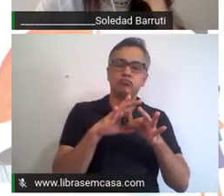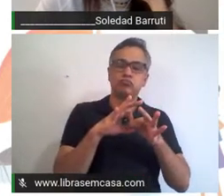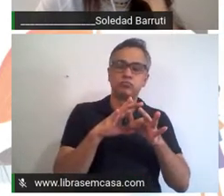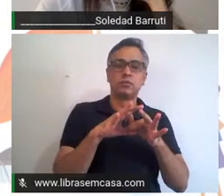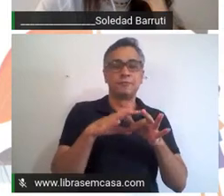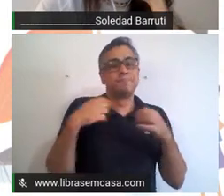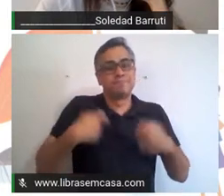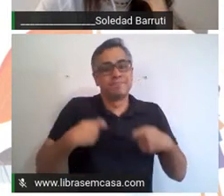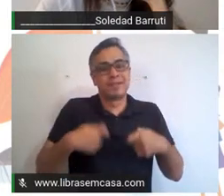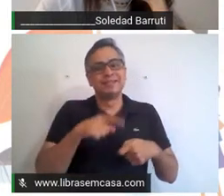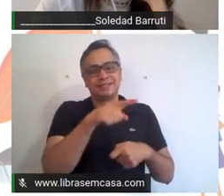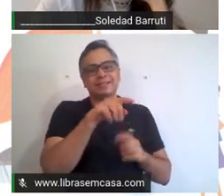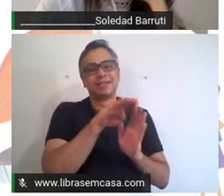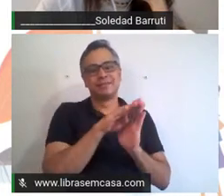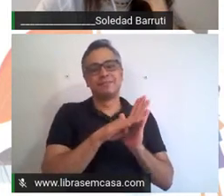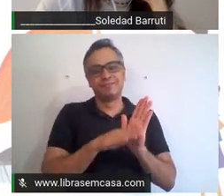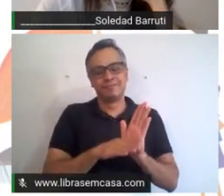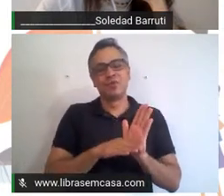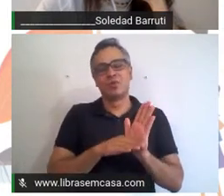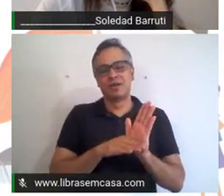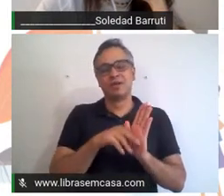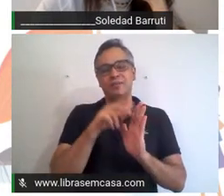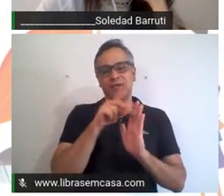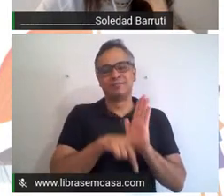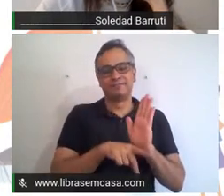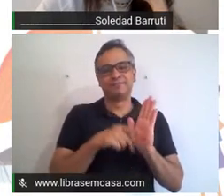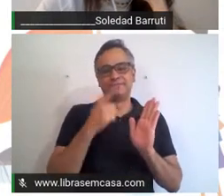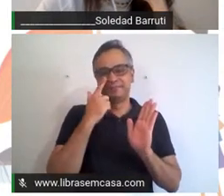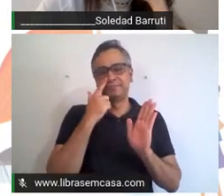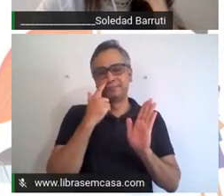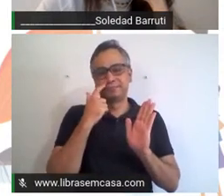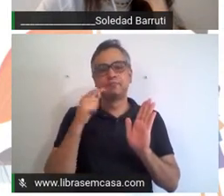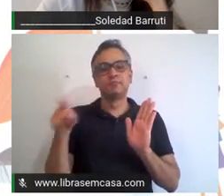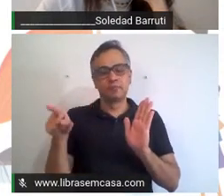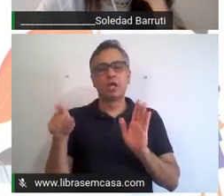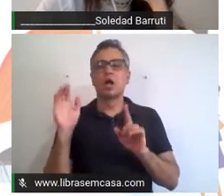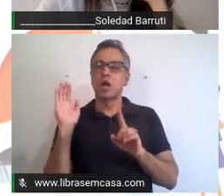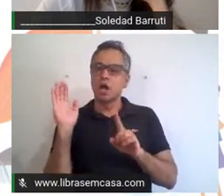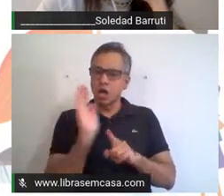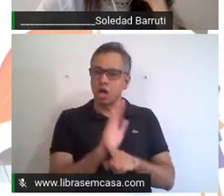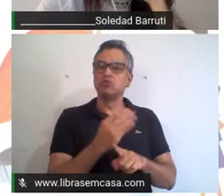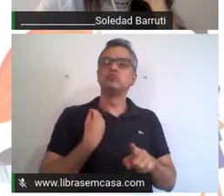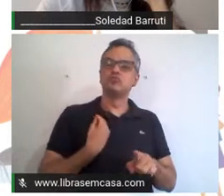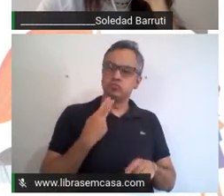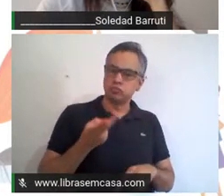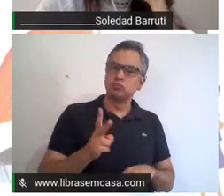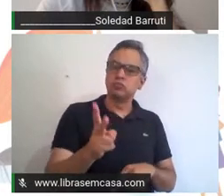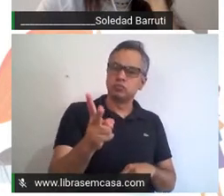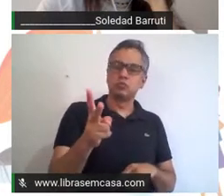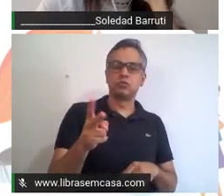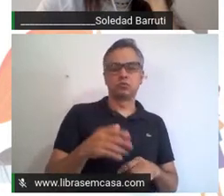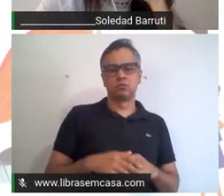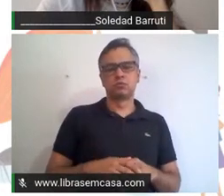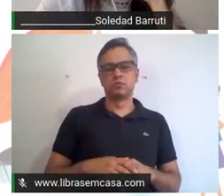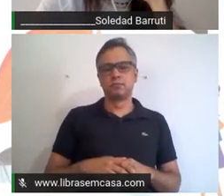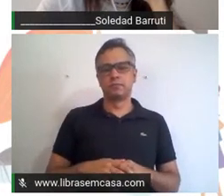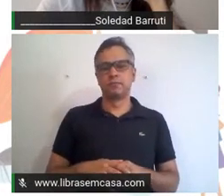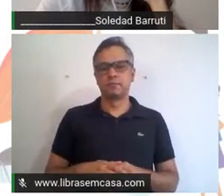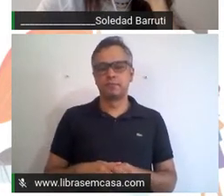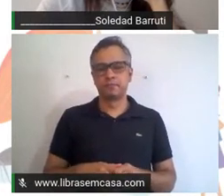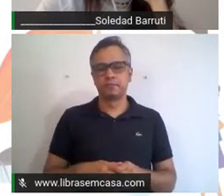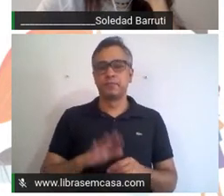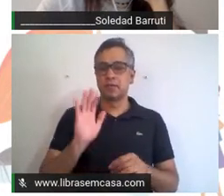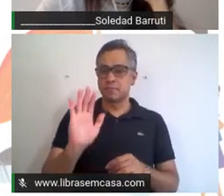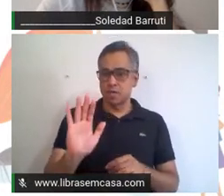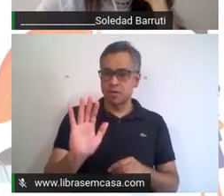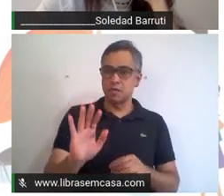precisa desse programa, ela também, de alguma maneira, sustenta o programa do ponto de vista político, o que não deixa esse programa isento